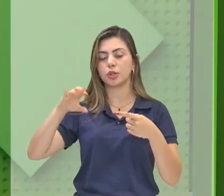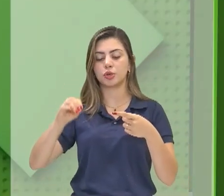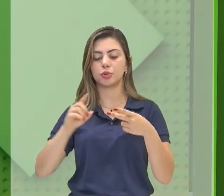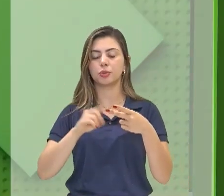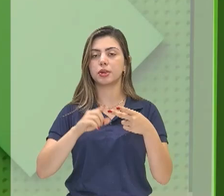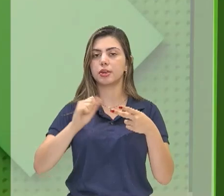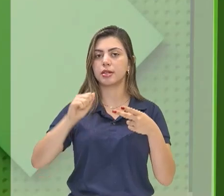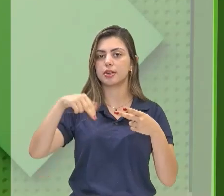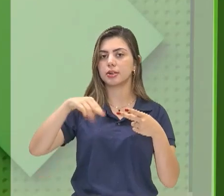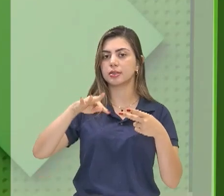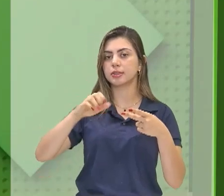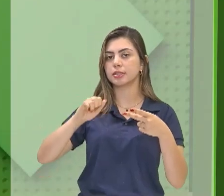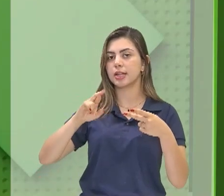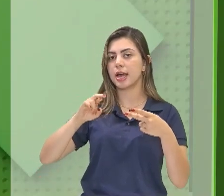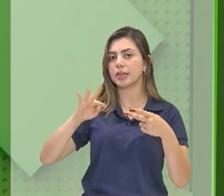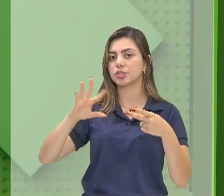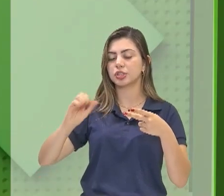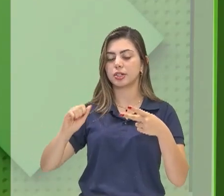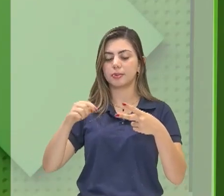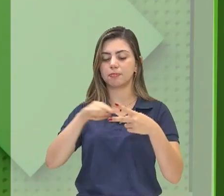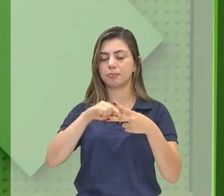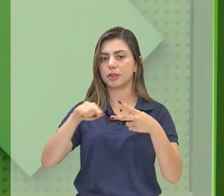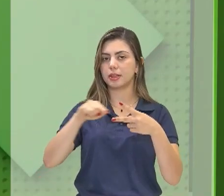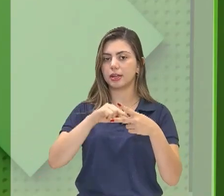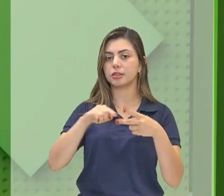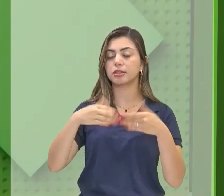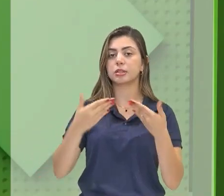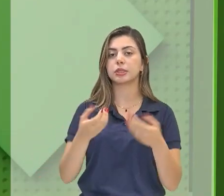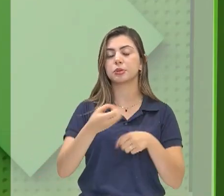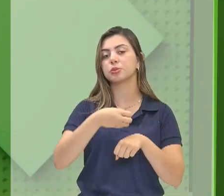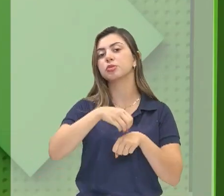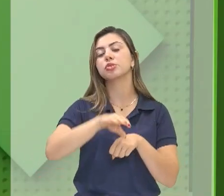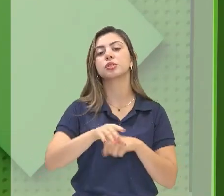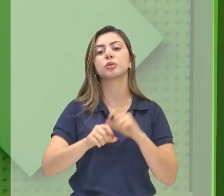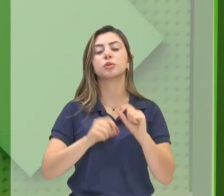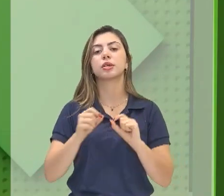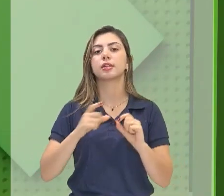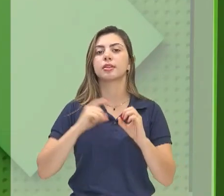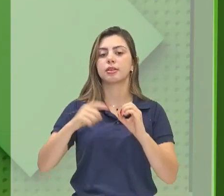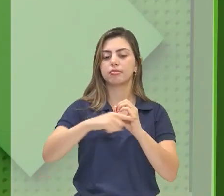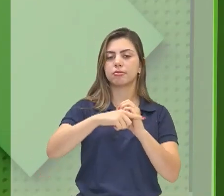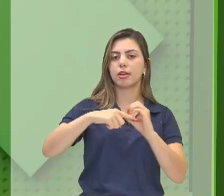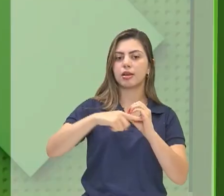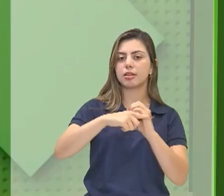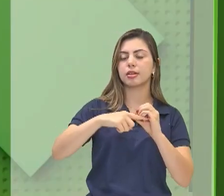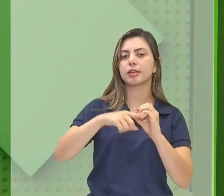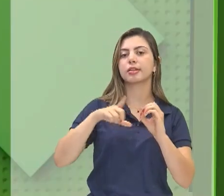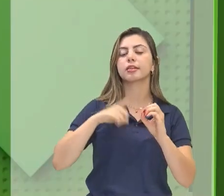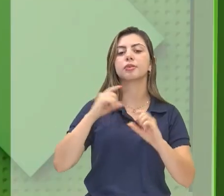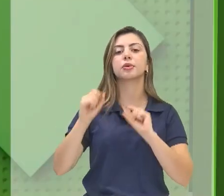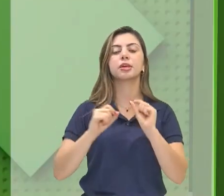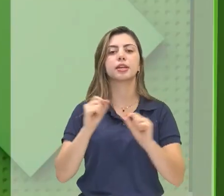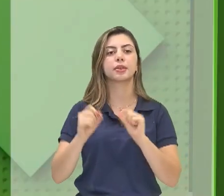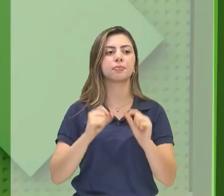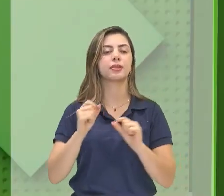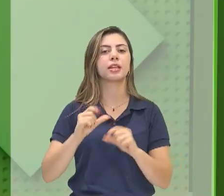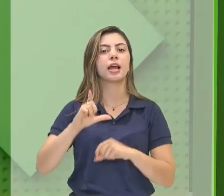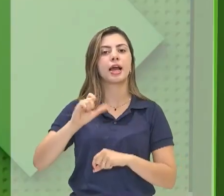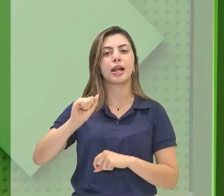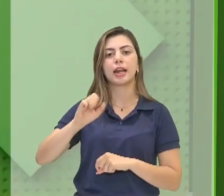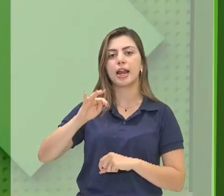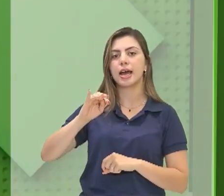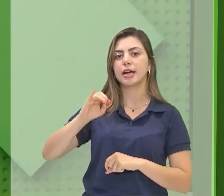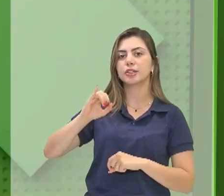que a professora dá para vocês? Gente, ali na linha do Equador nós temos latitude zero. Então, quanto menor